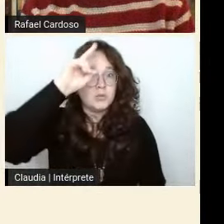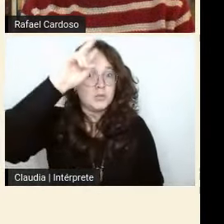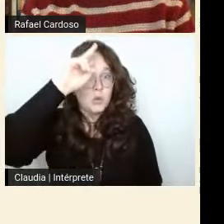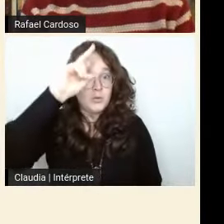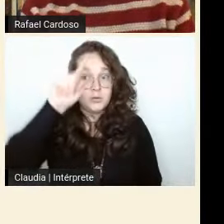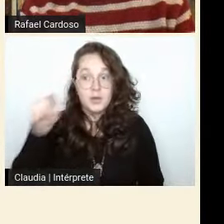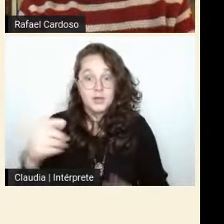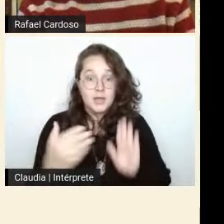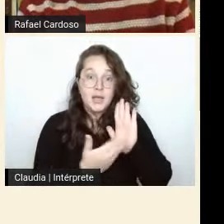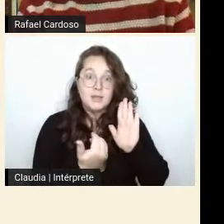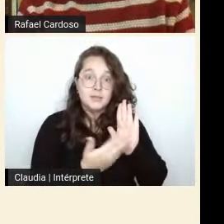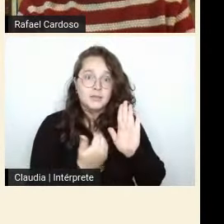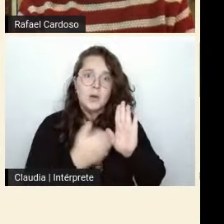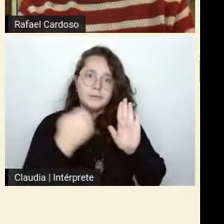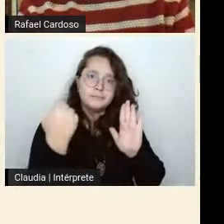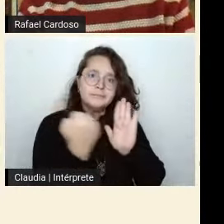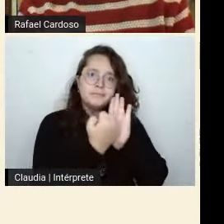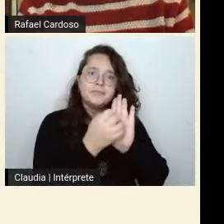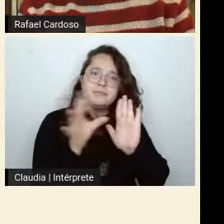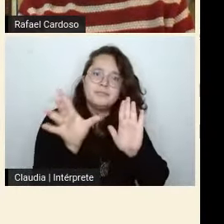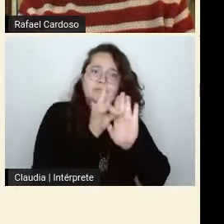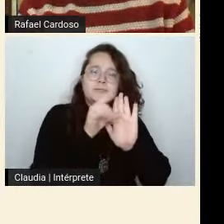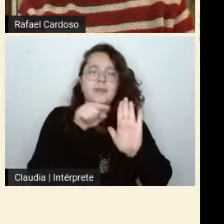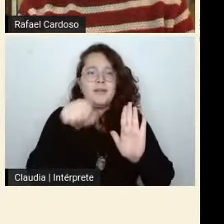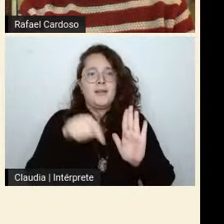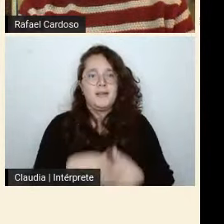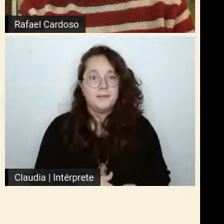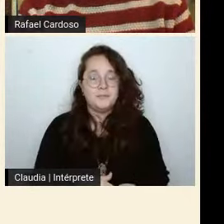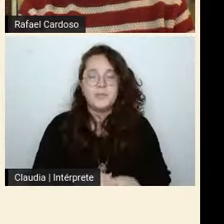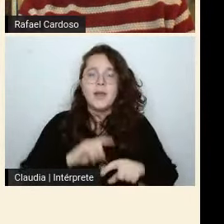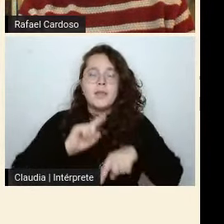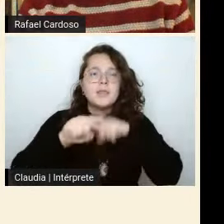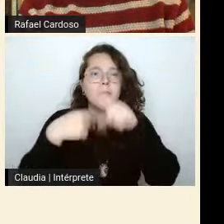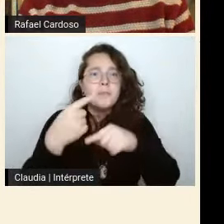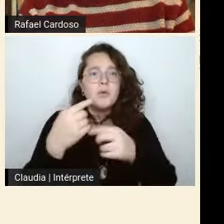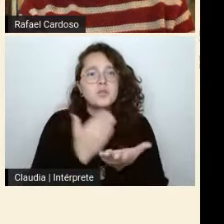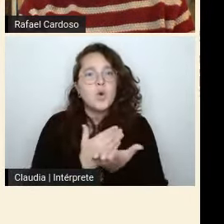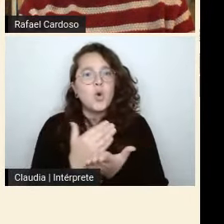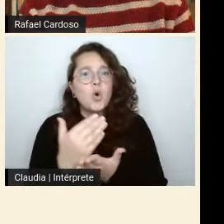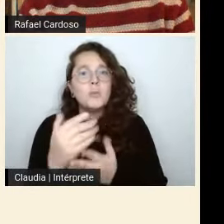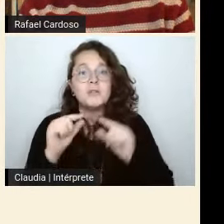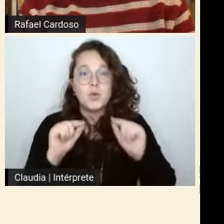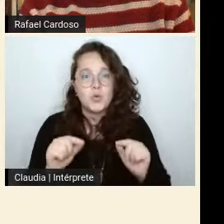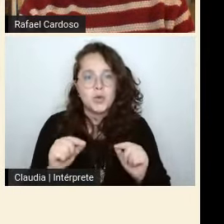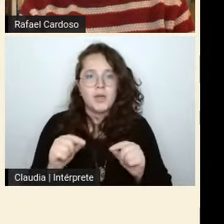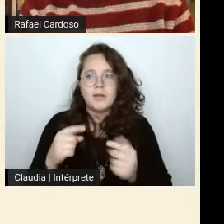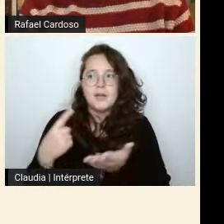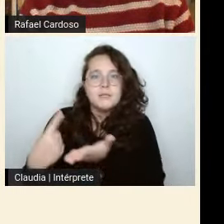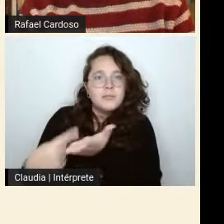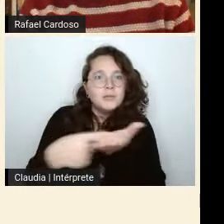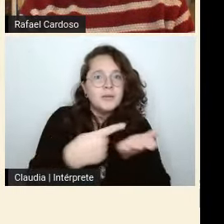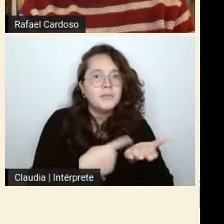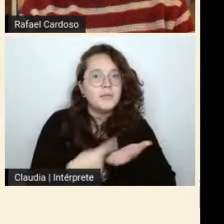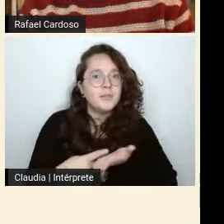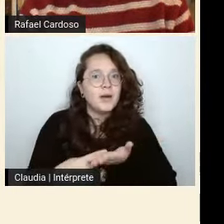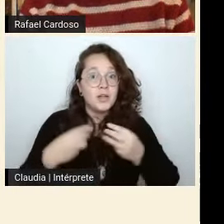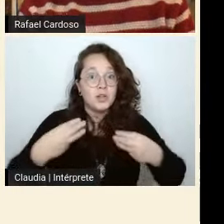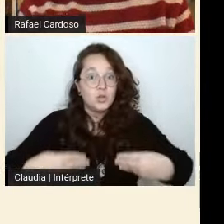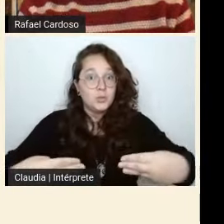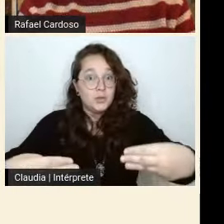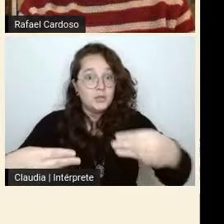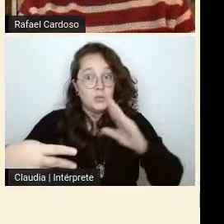revista do SFAM. Ali travou boa relação com os três Andrades que transitavam pelo gabinete do ministro Gustavo